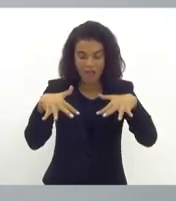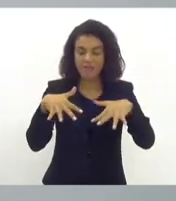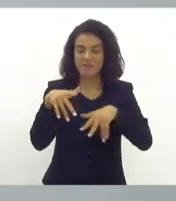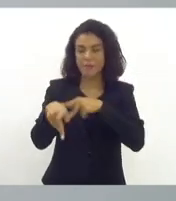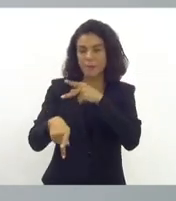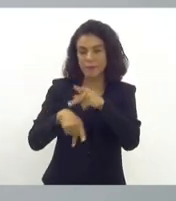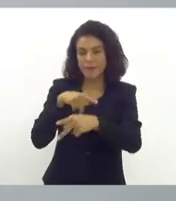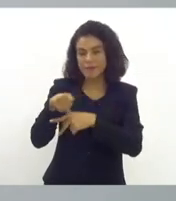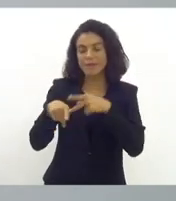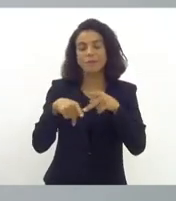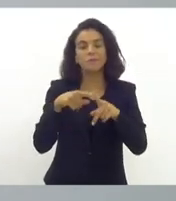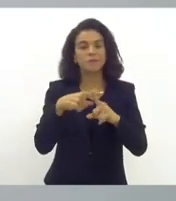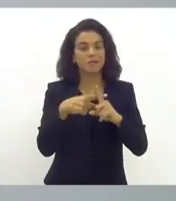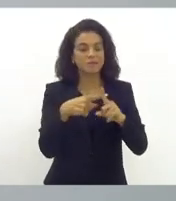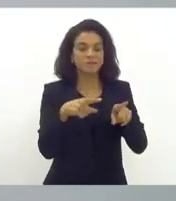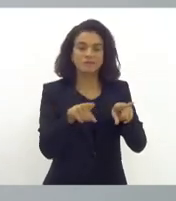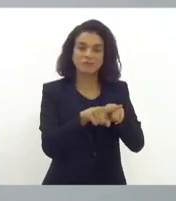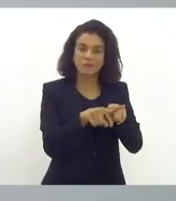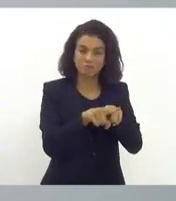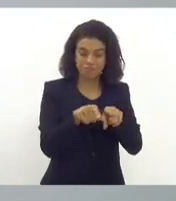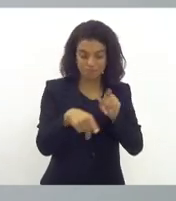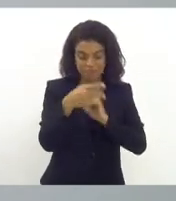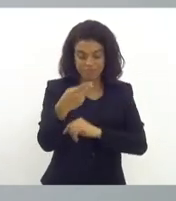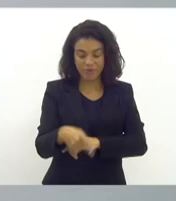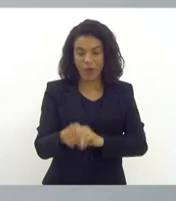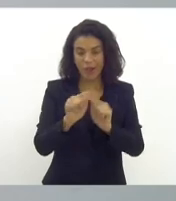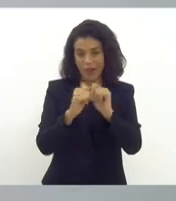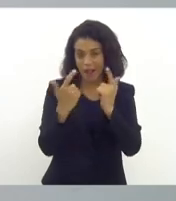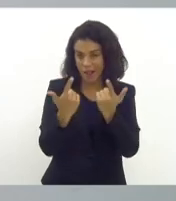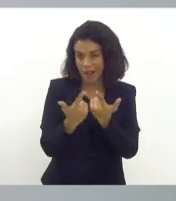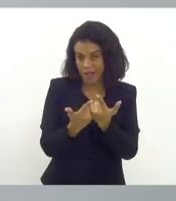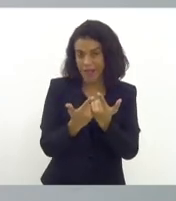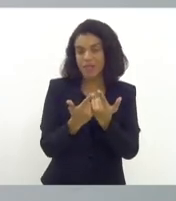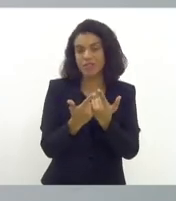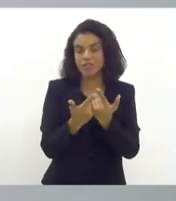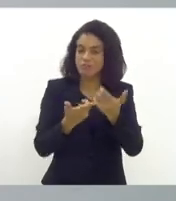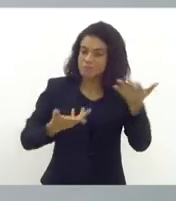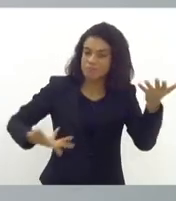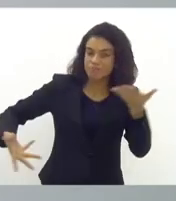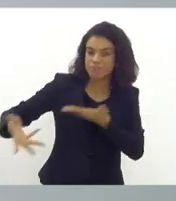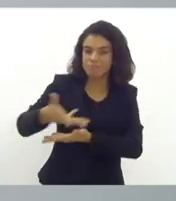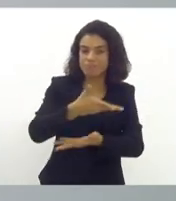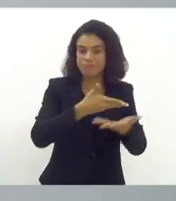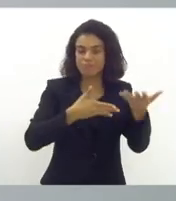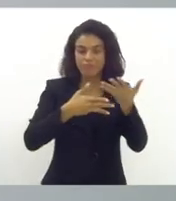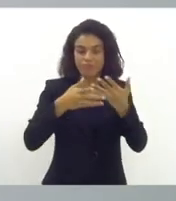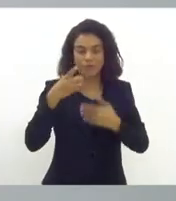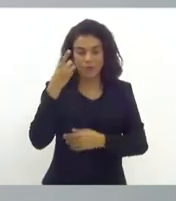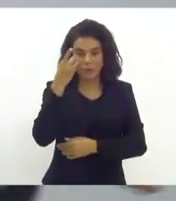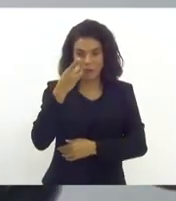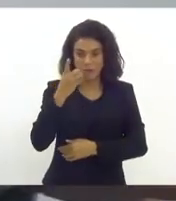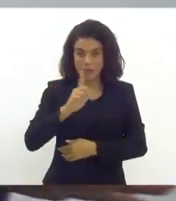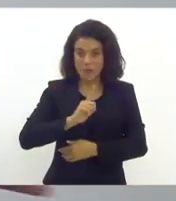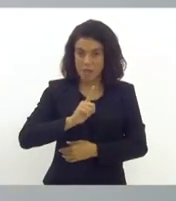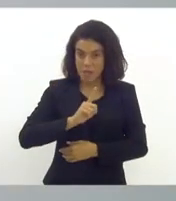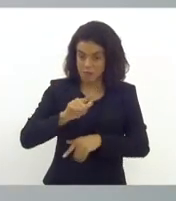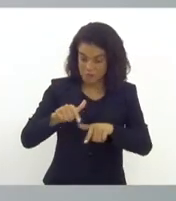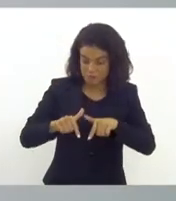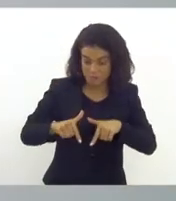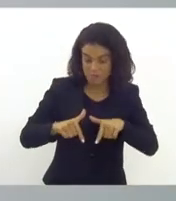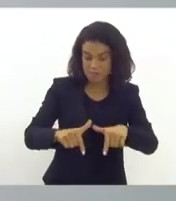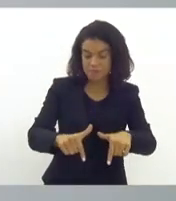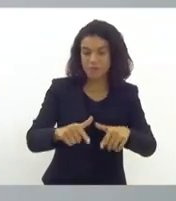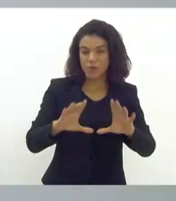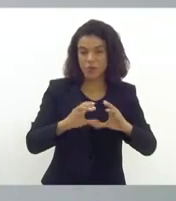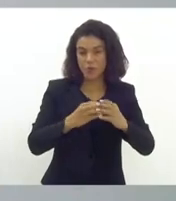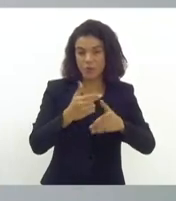da população mas também aqui da casa envolver mais os deputados nós temos a participando ativamente da frente